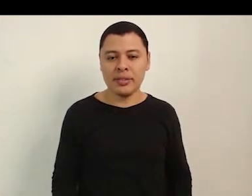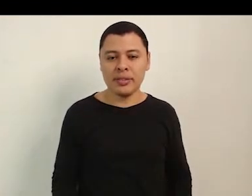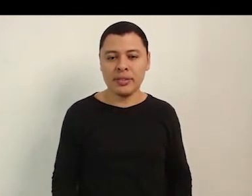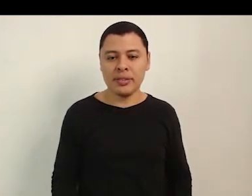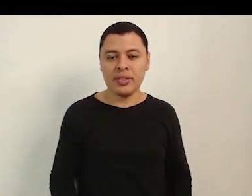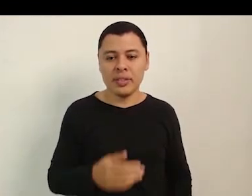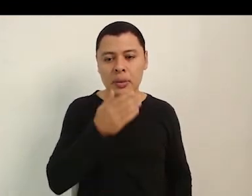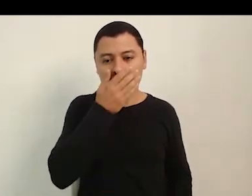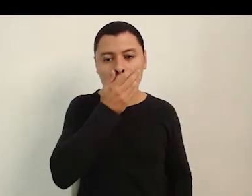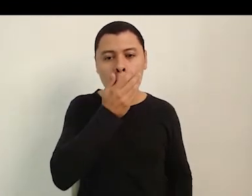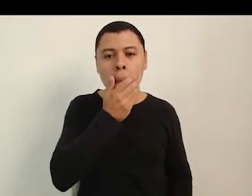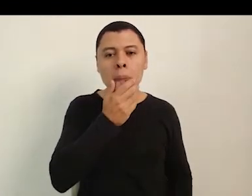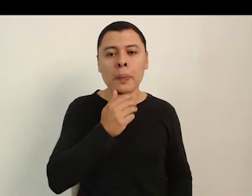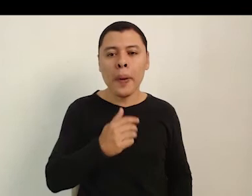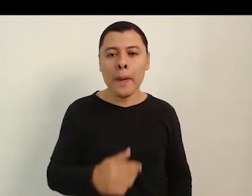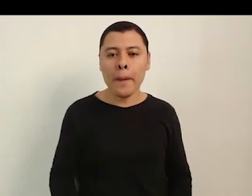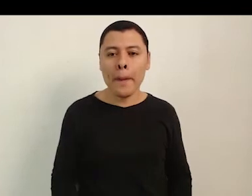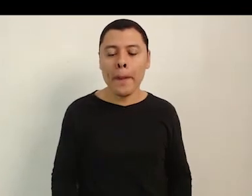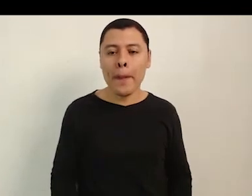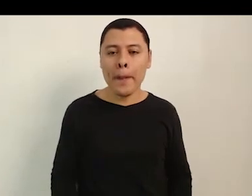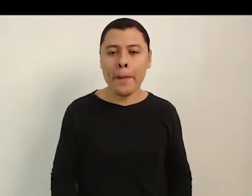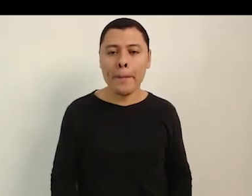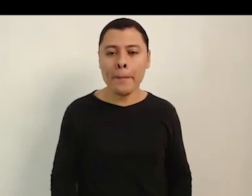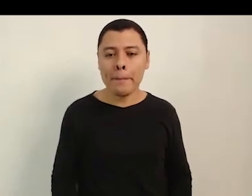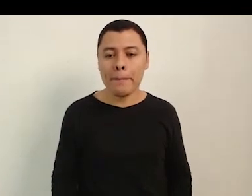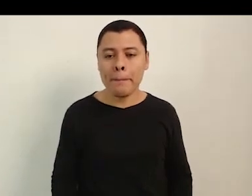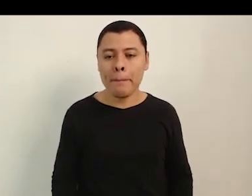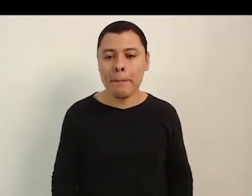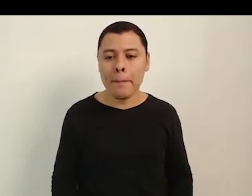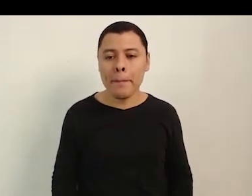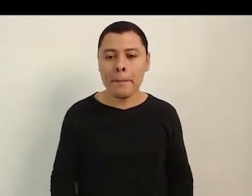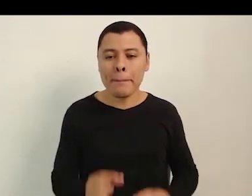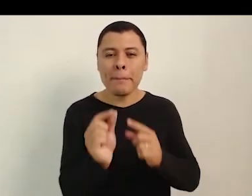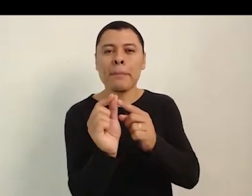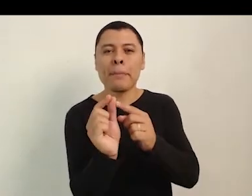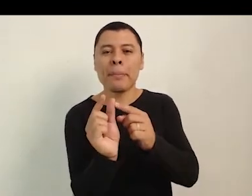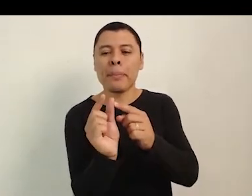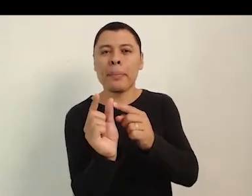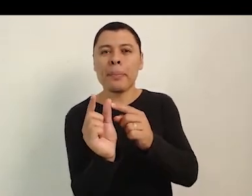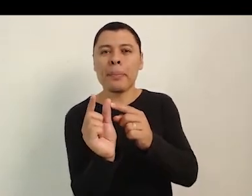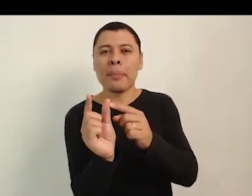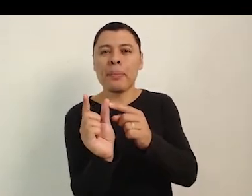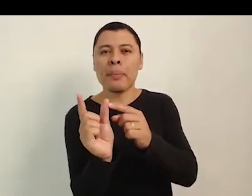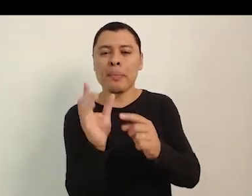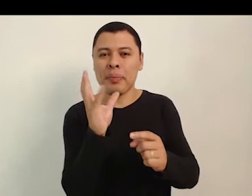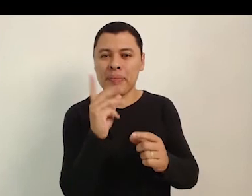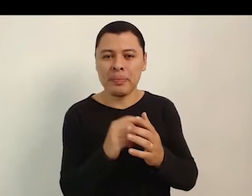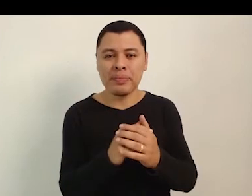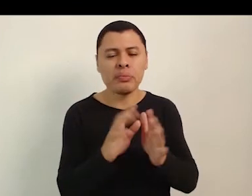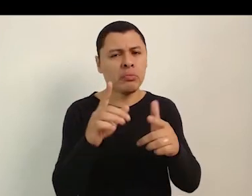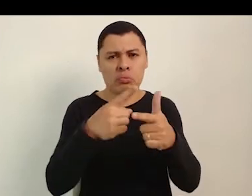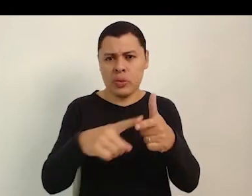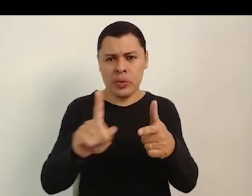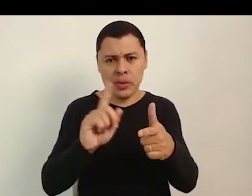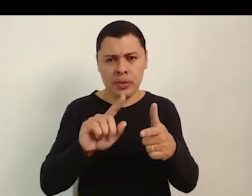WhatsApp. Let's say hi. Foi. Não, ele tá carregando bem lento. Bem, não tem